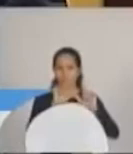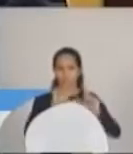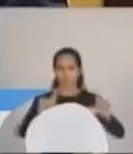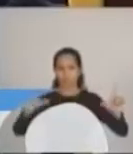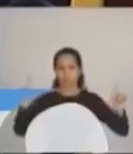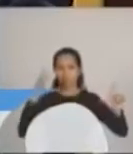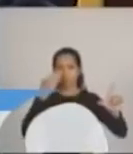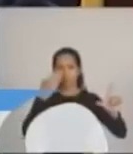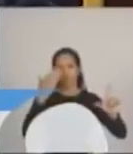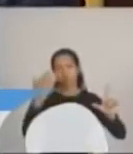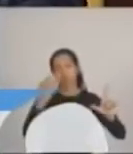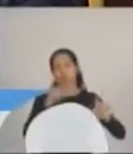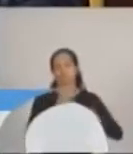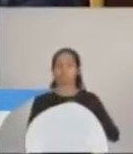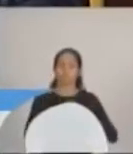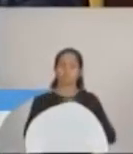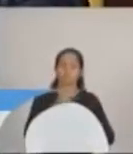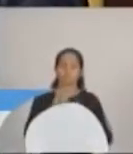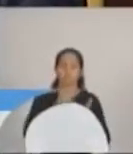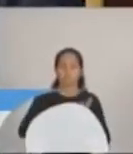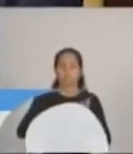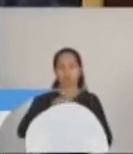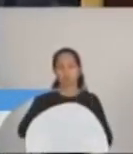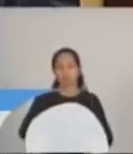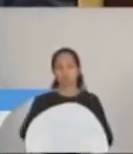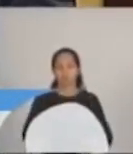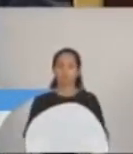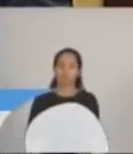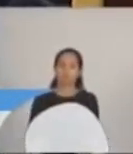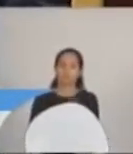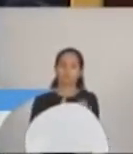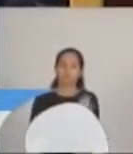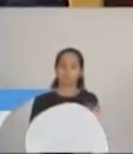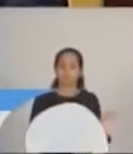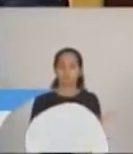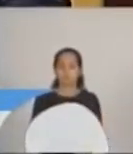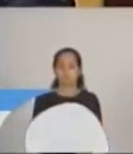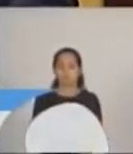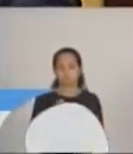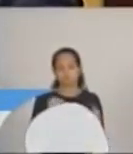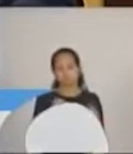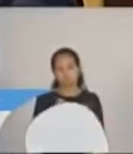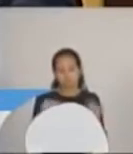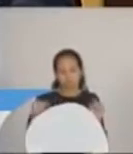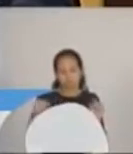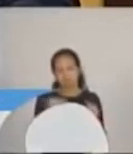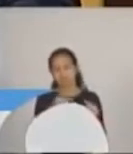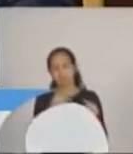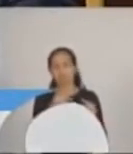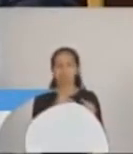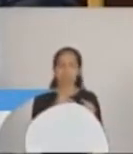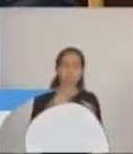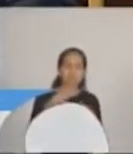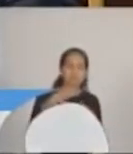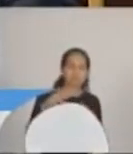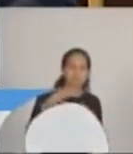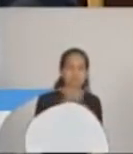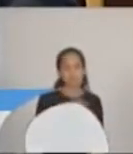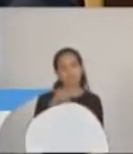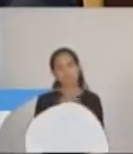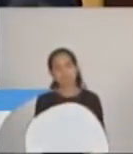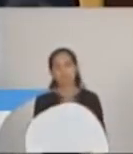pelo autor, que teve sua tramitação regular, fere o inciso 9º do artigo 56 da Constituição